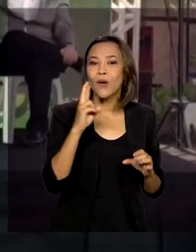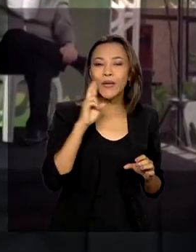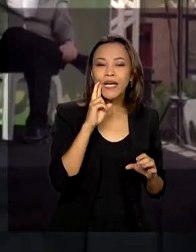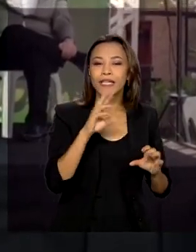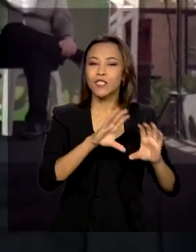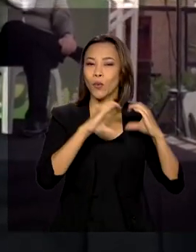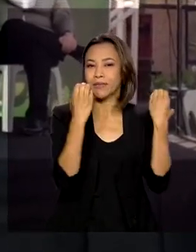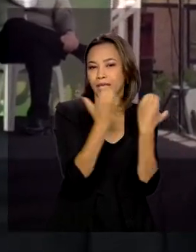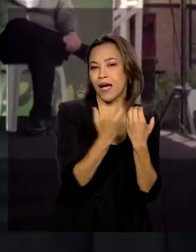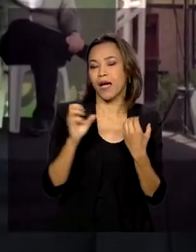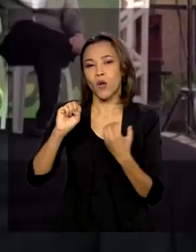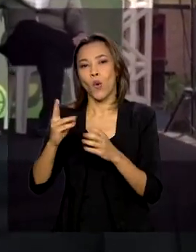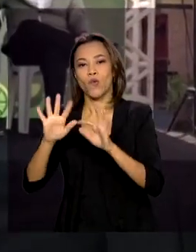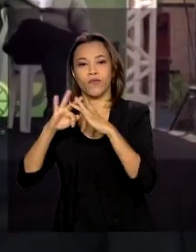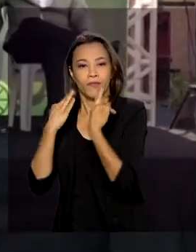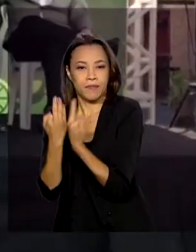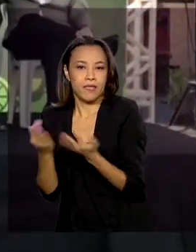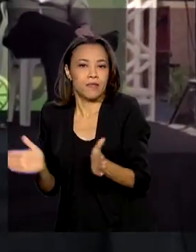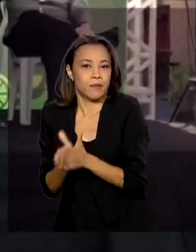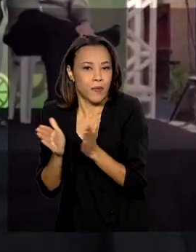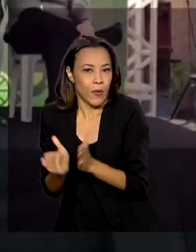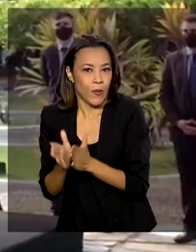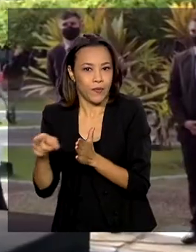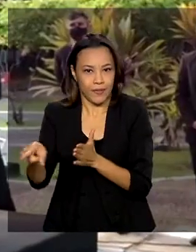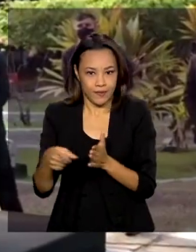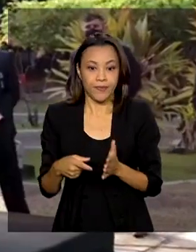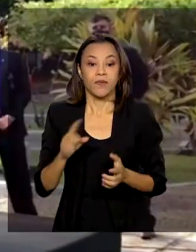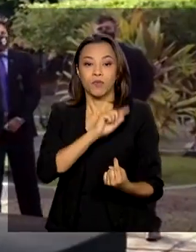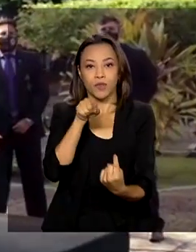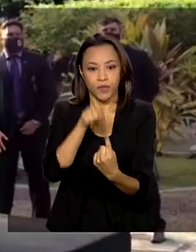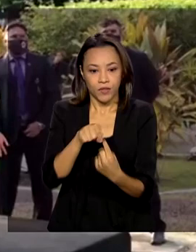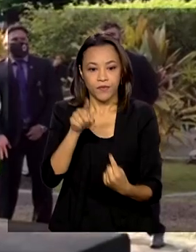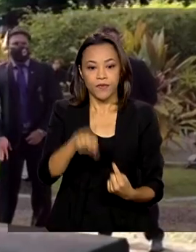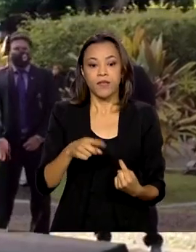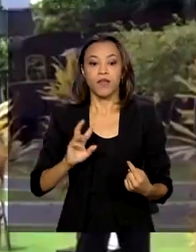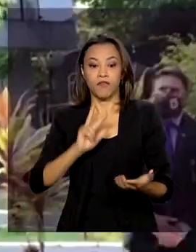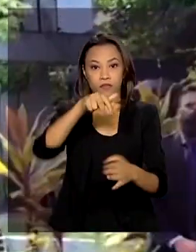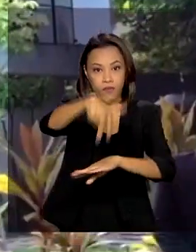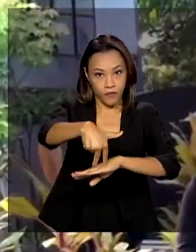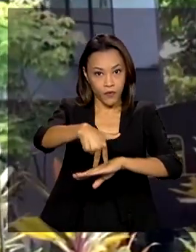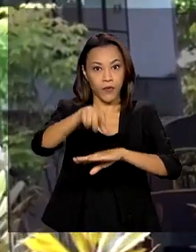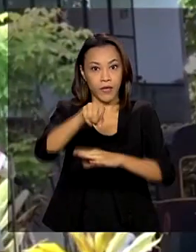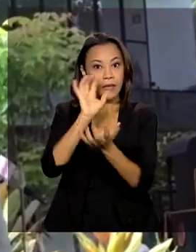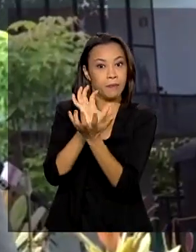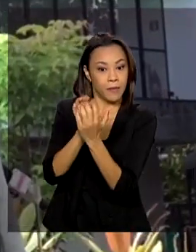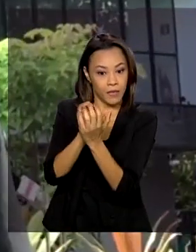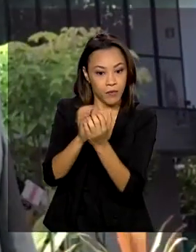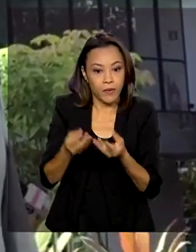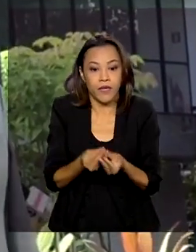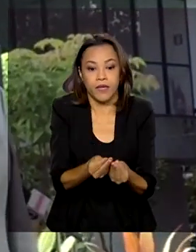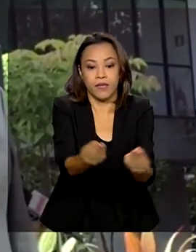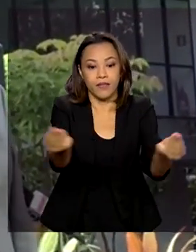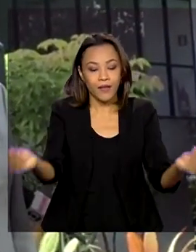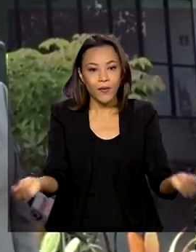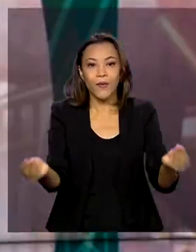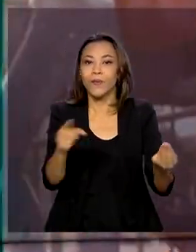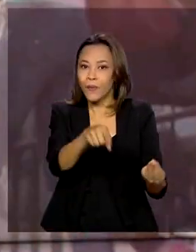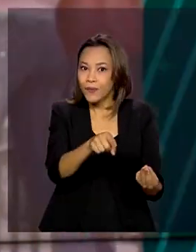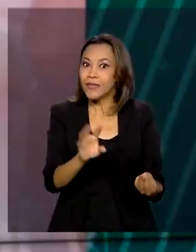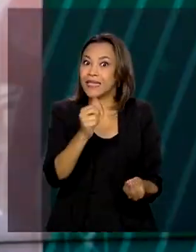de baixa renda. O ministro da Cidadania, Onyx Lorenzoni, esteve em Pernambuco e entregou 15 desses